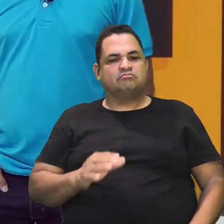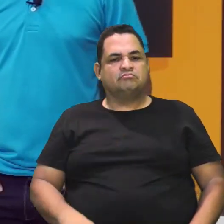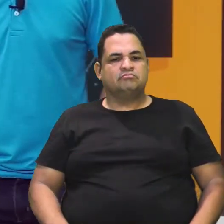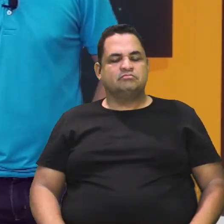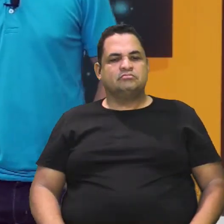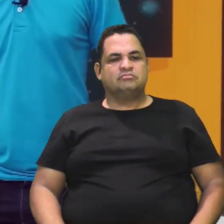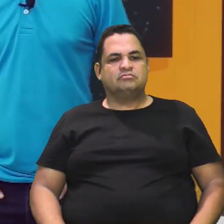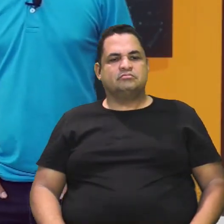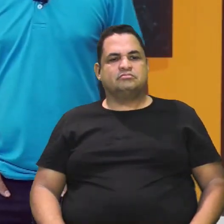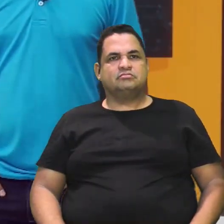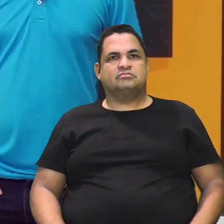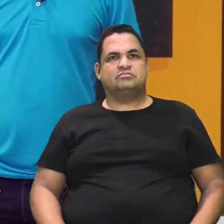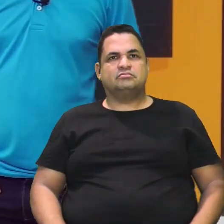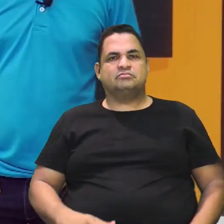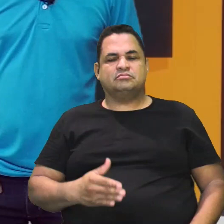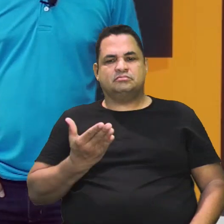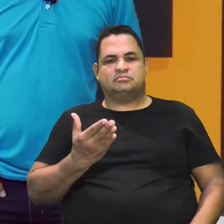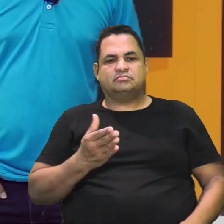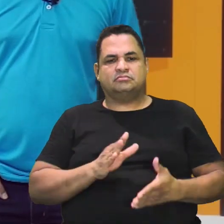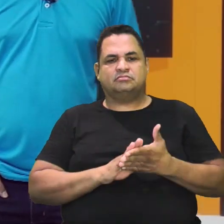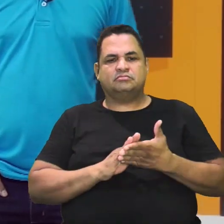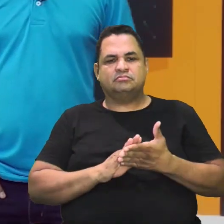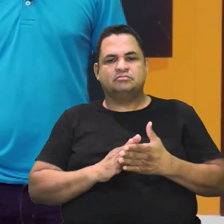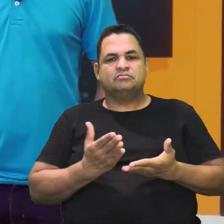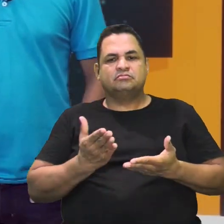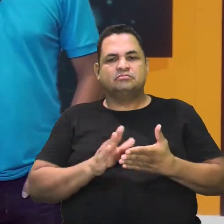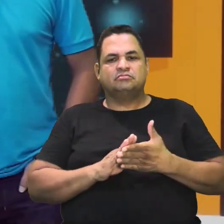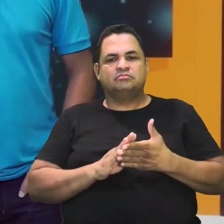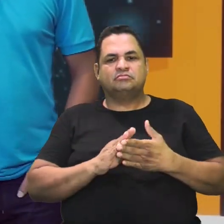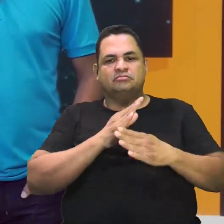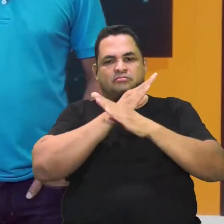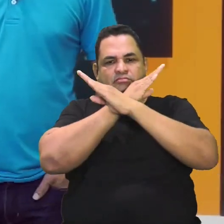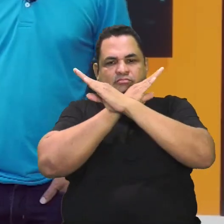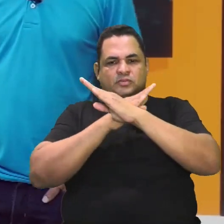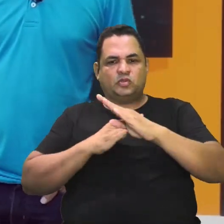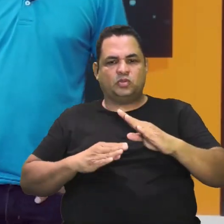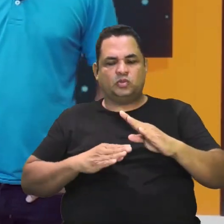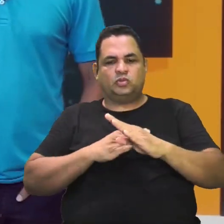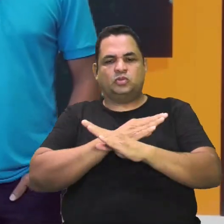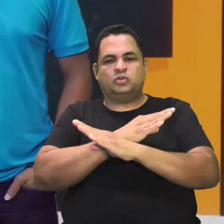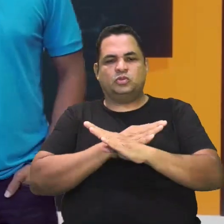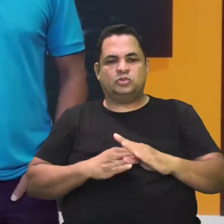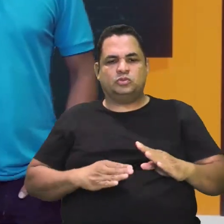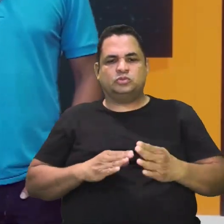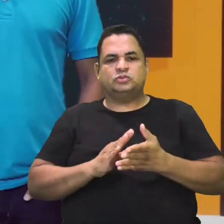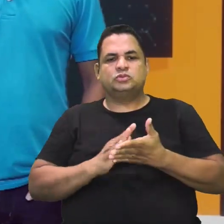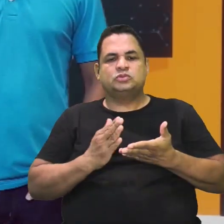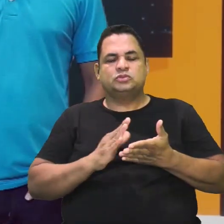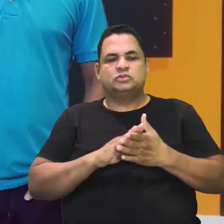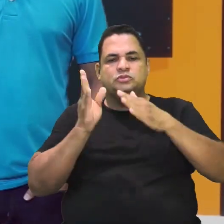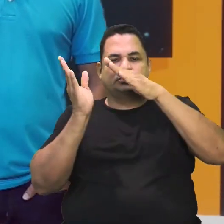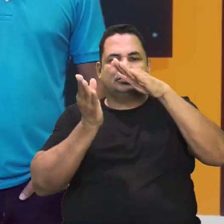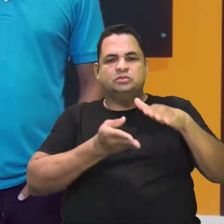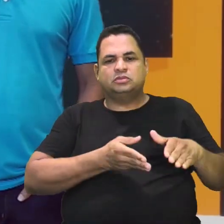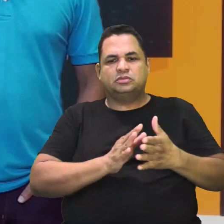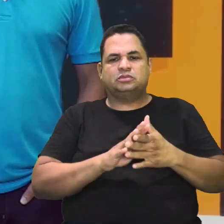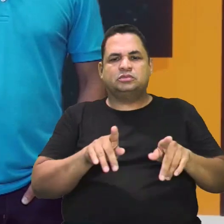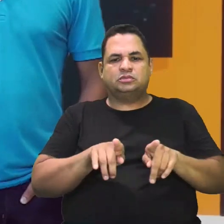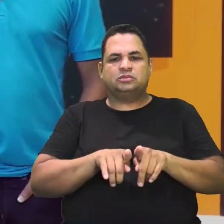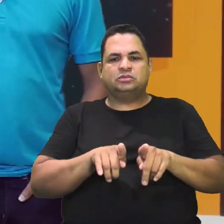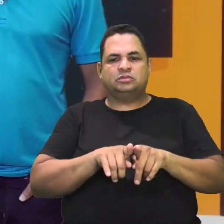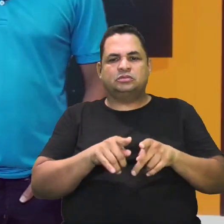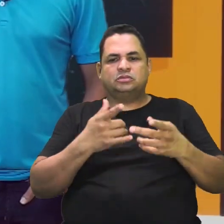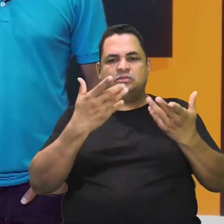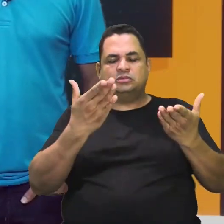De vamos lá, novo. paralelo e concorrente, olha lá, concorrentes são aquelas ali, né, que se cruzam, e paralelas também Lá a gente embaixo. verifica ali, né,